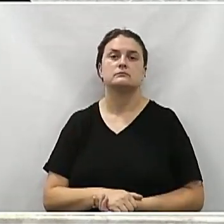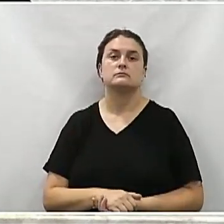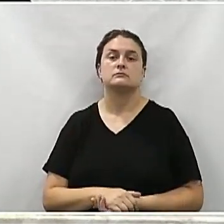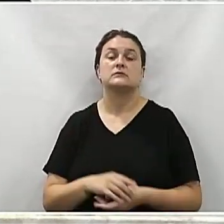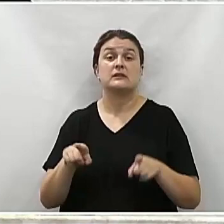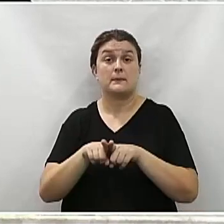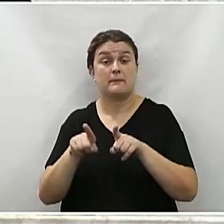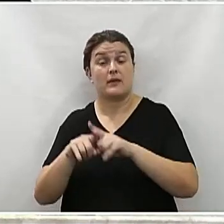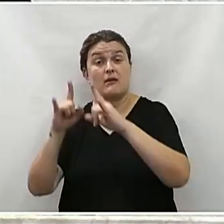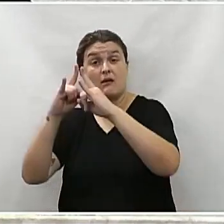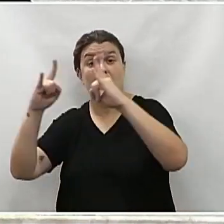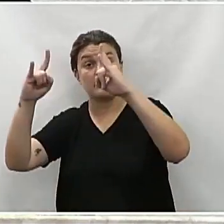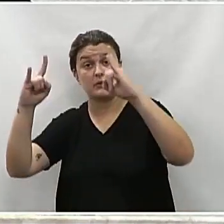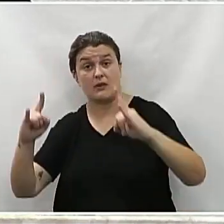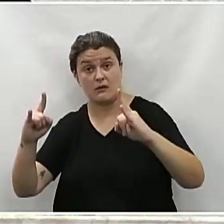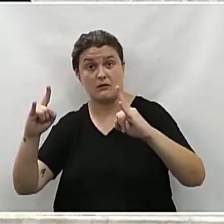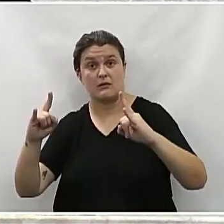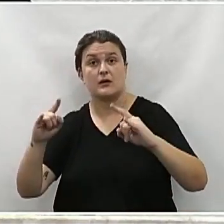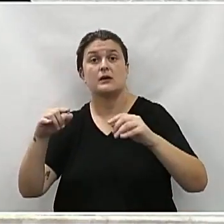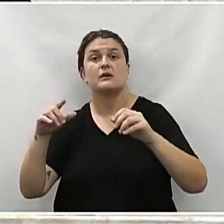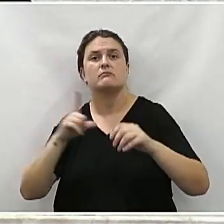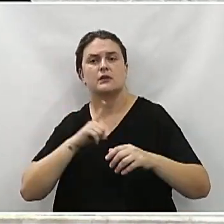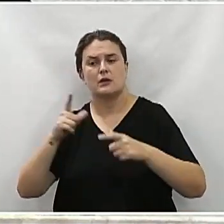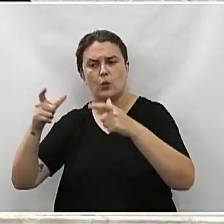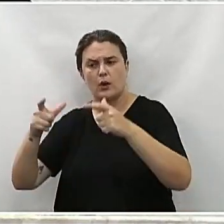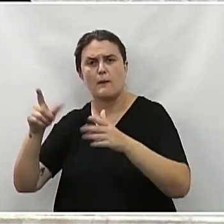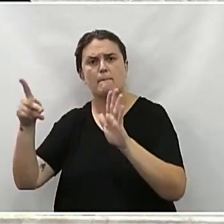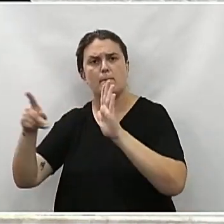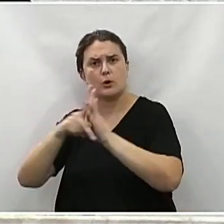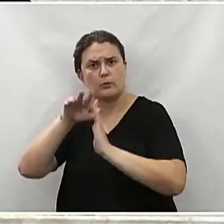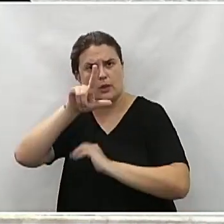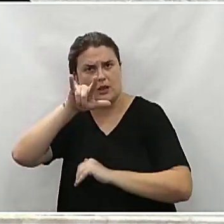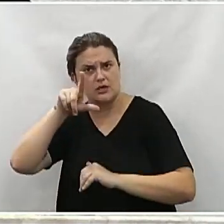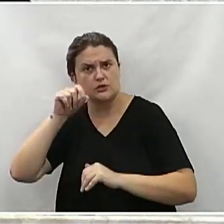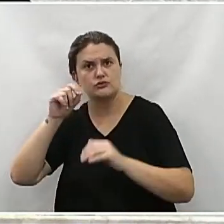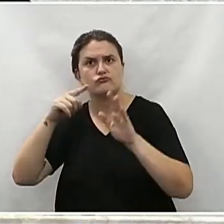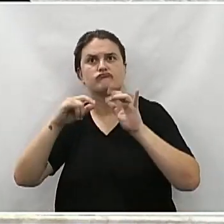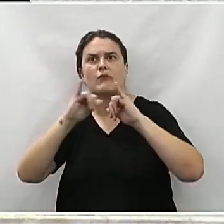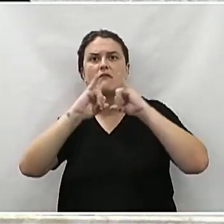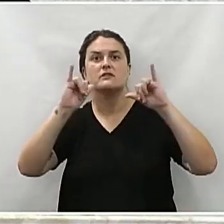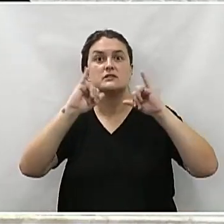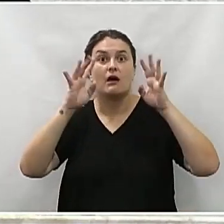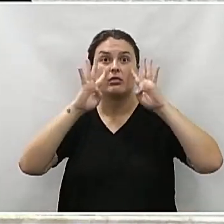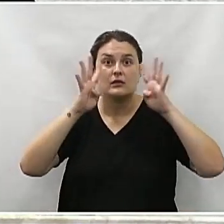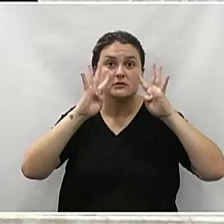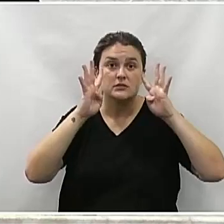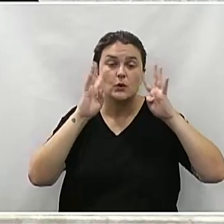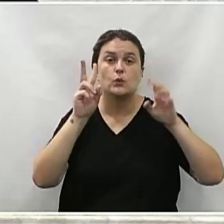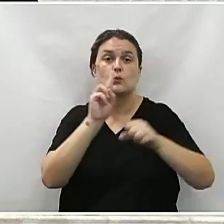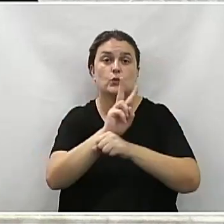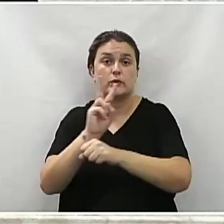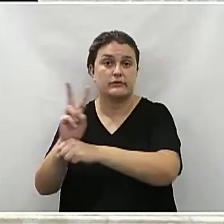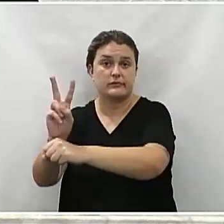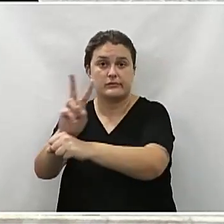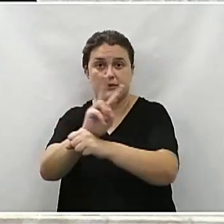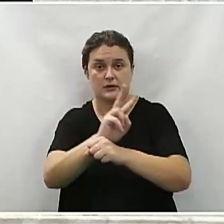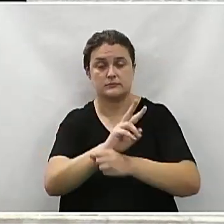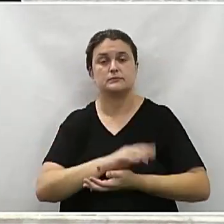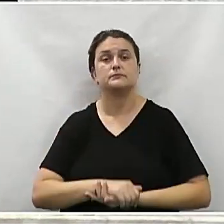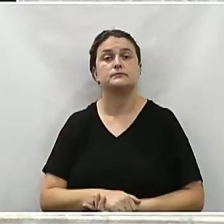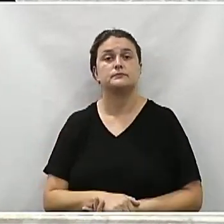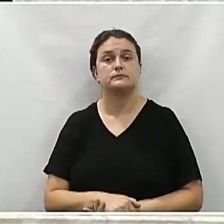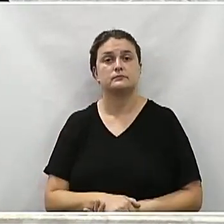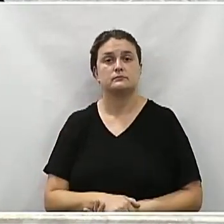para acampamento, com disponibilização de lixeiras, placas indicativas de alertas para o usuário manter a conservação do meio